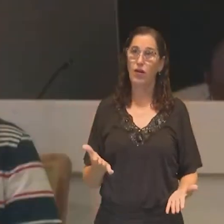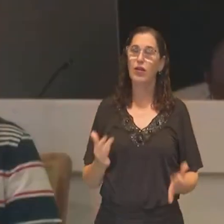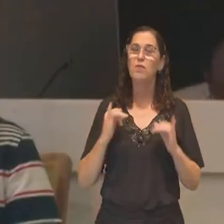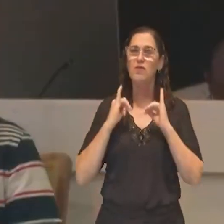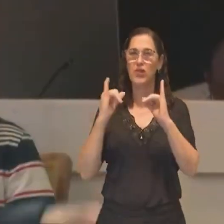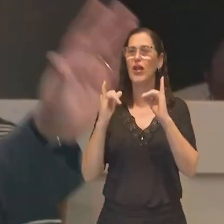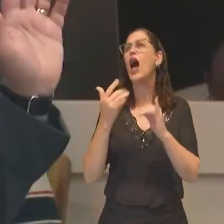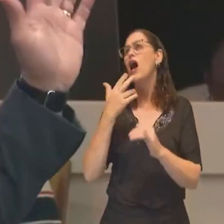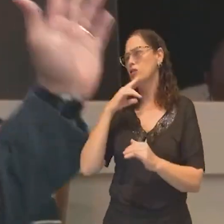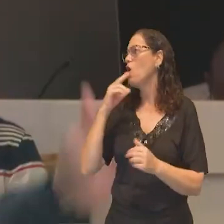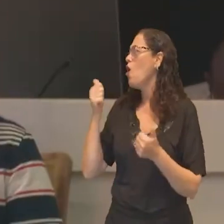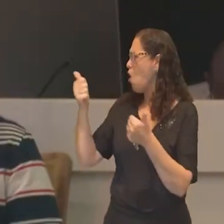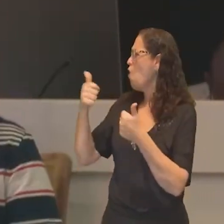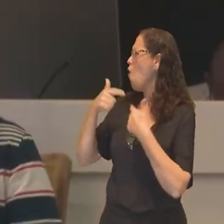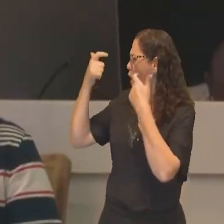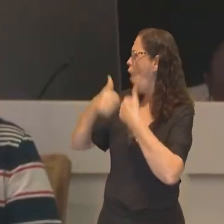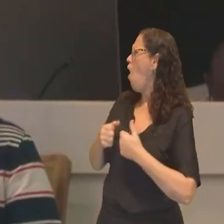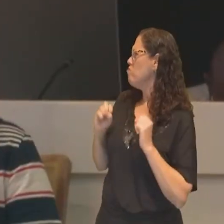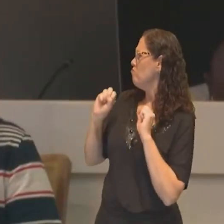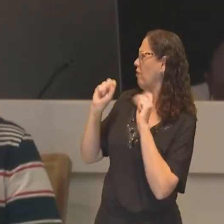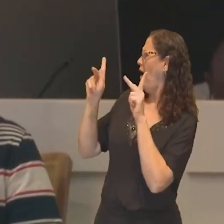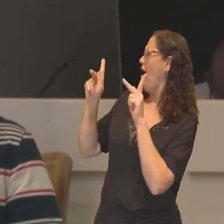declarar, Senhor, eu estou muito bem.